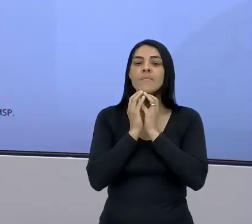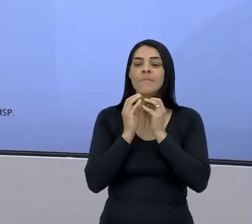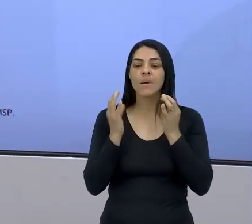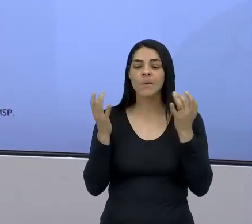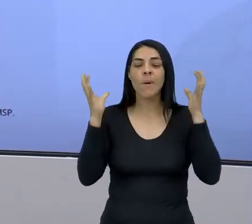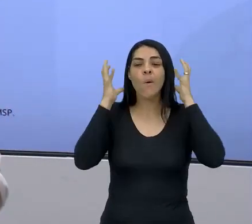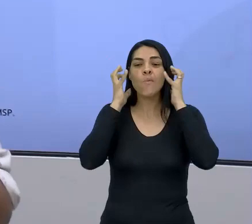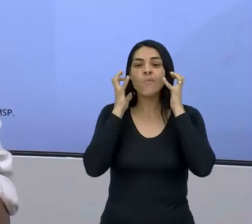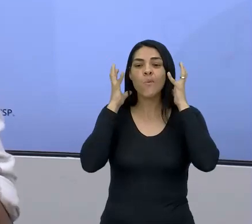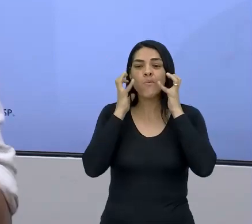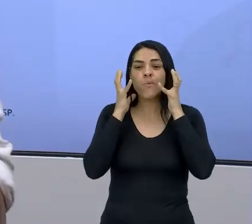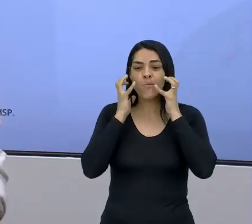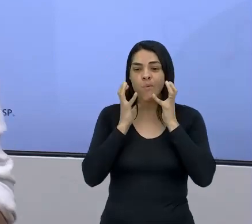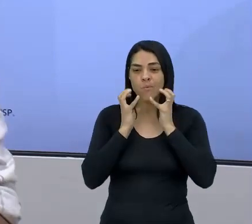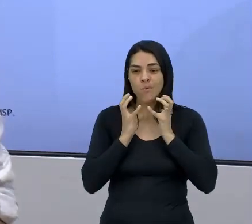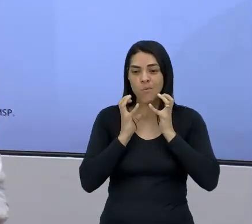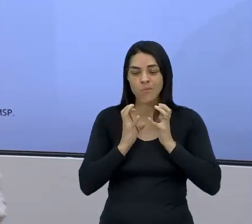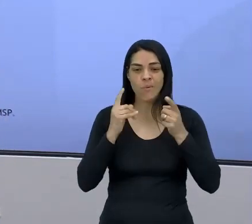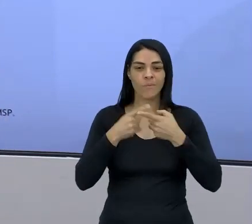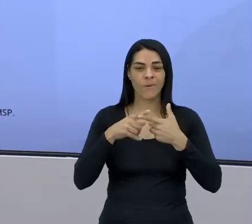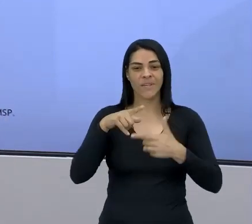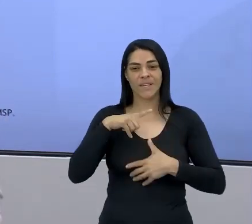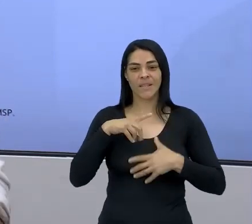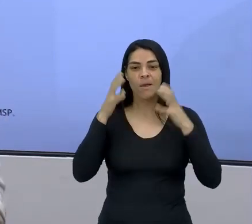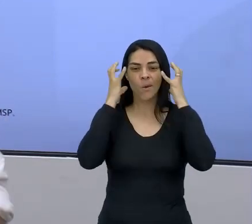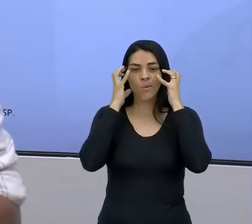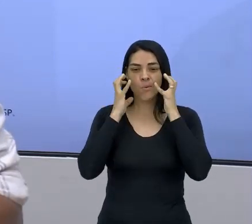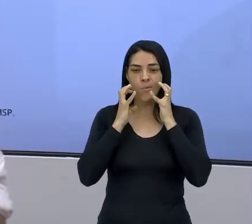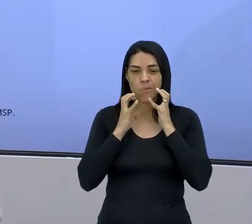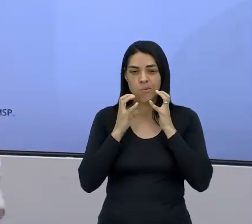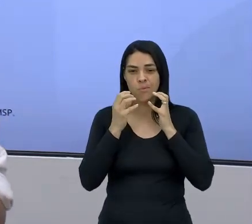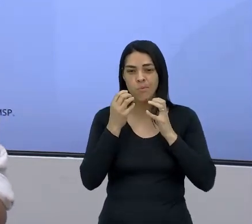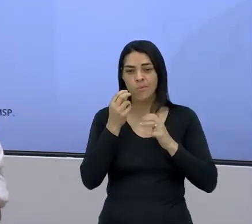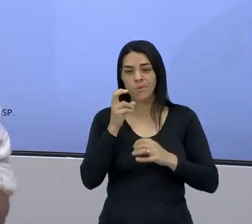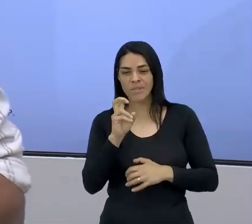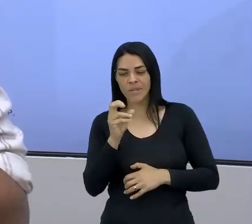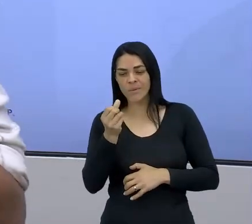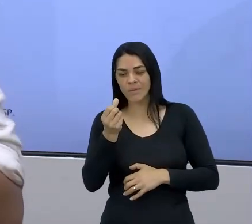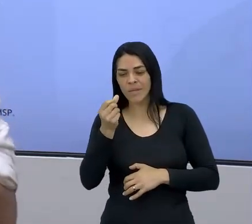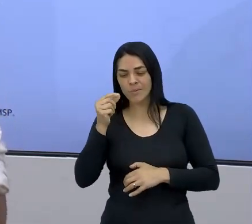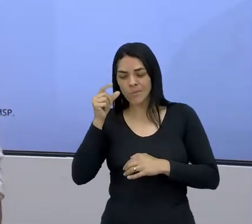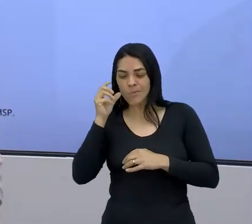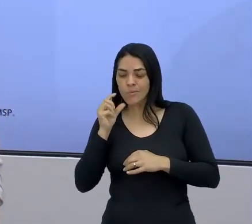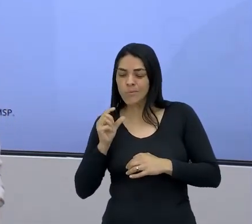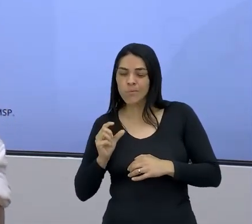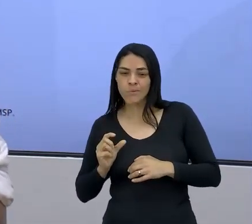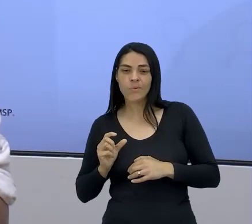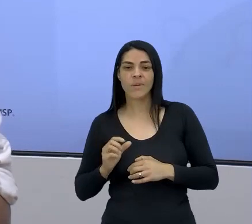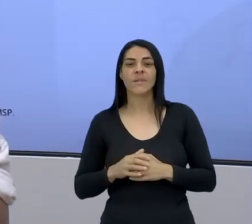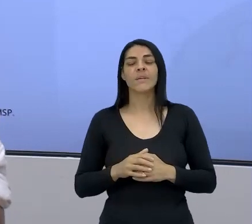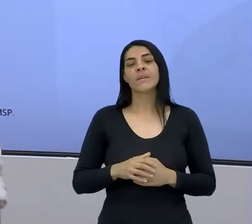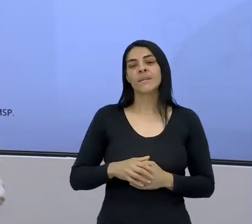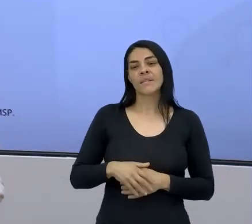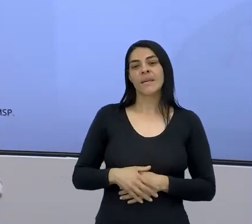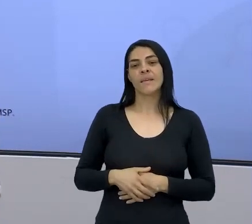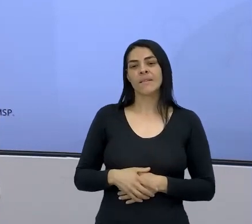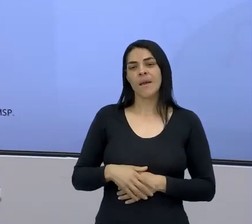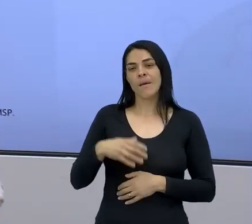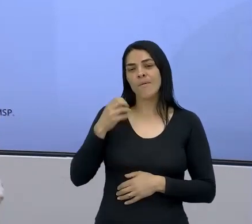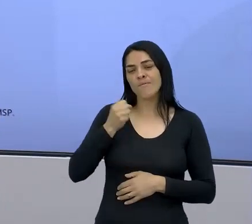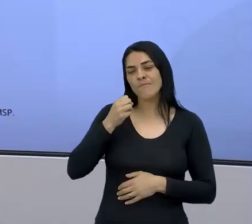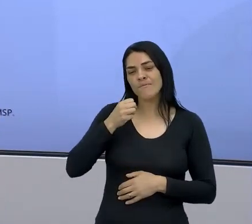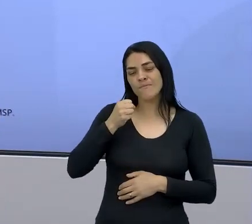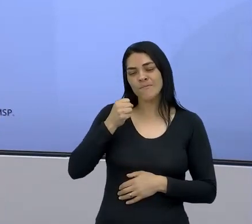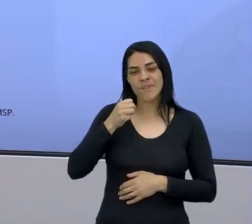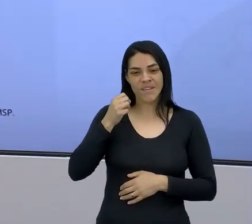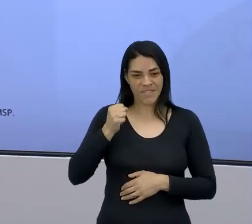mãos, porque eu tenho uma barba comprida aí, de uns 5, 6 dedos de comprimento. Ela é bem grisalha, viu? Já tá bem grisalha, já tô ficando velhinho, no